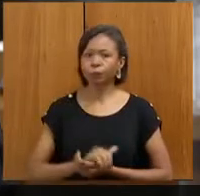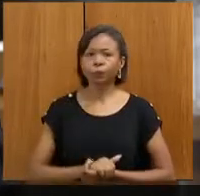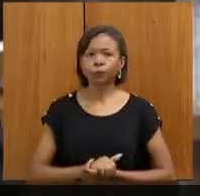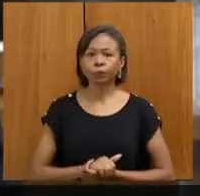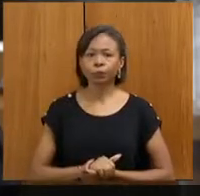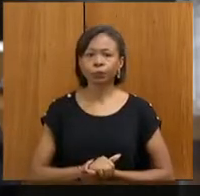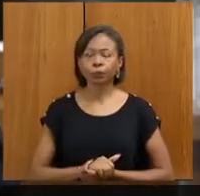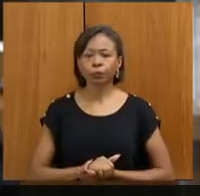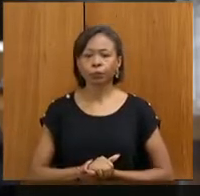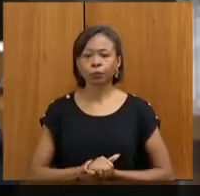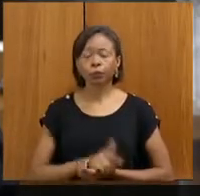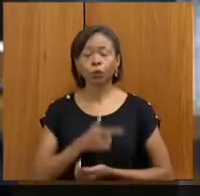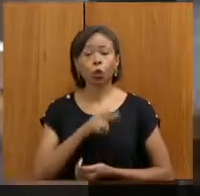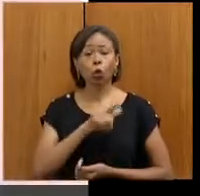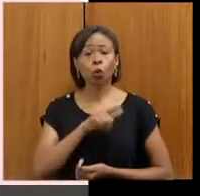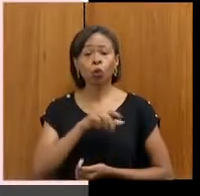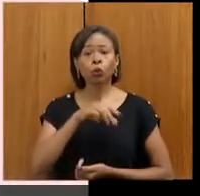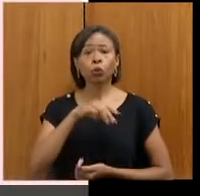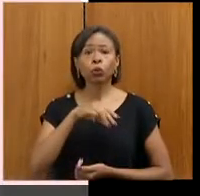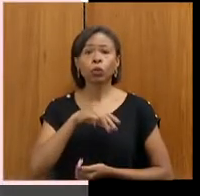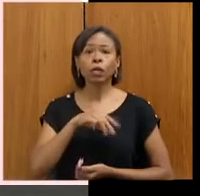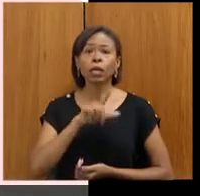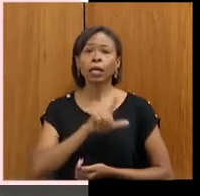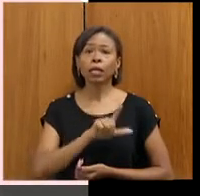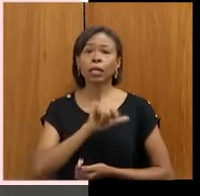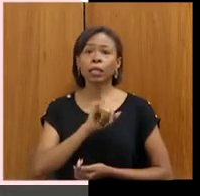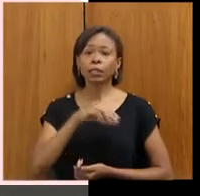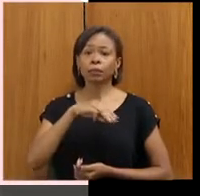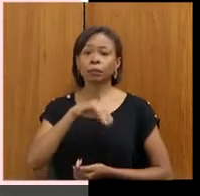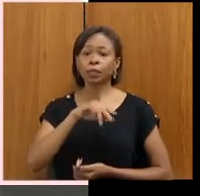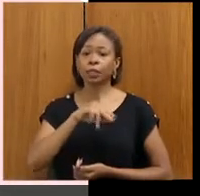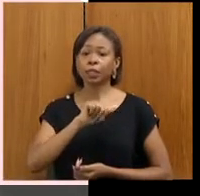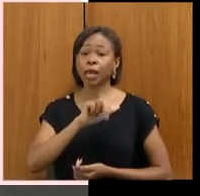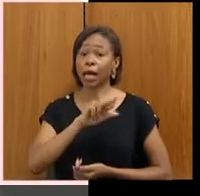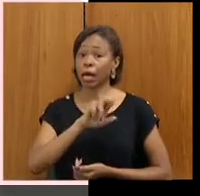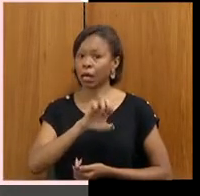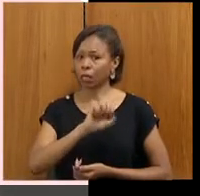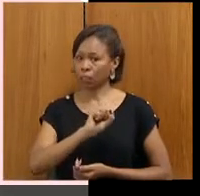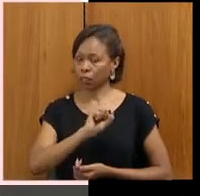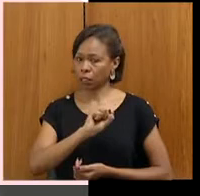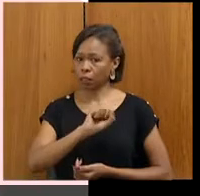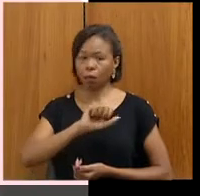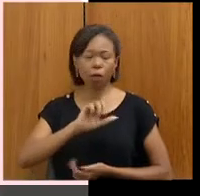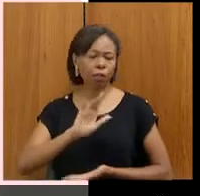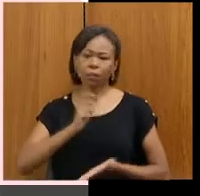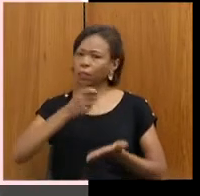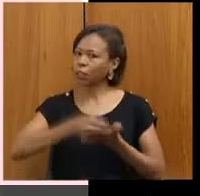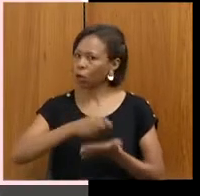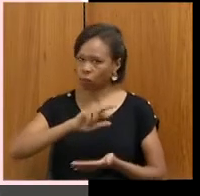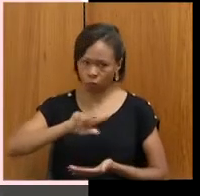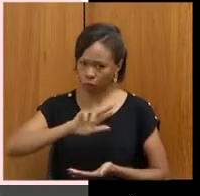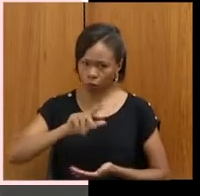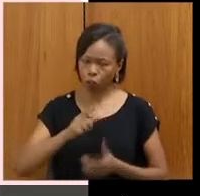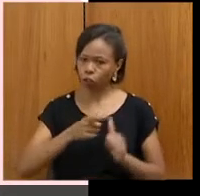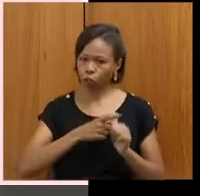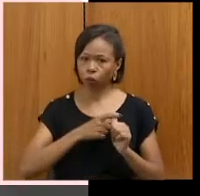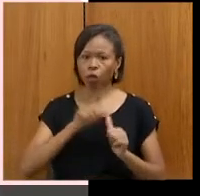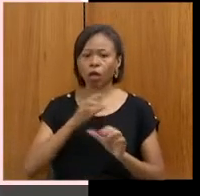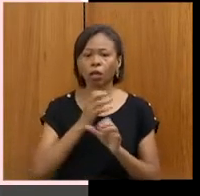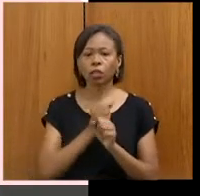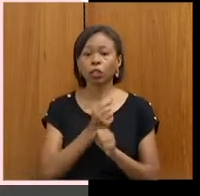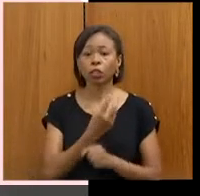né Vamos Todos sabem o Estado tem as liminares é para não pagar medida hoje elas montam